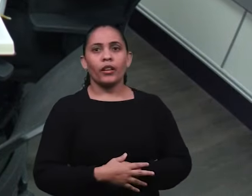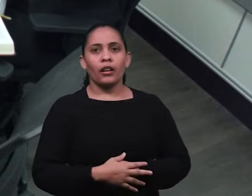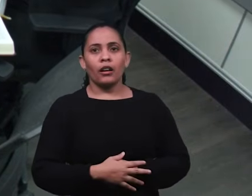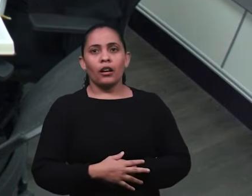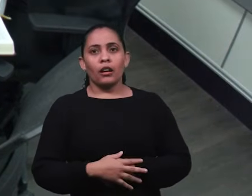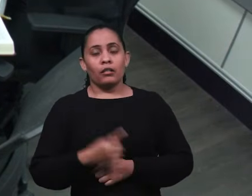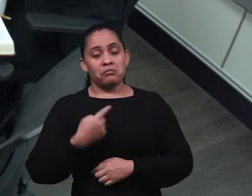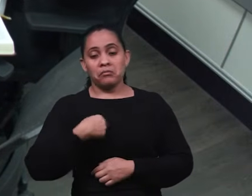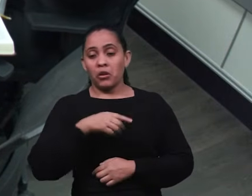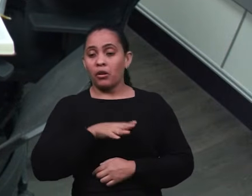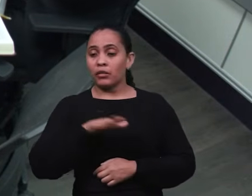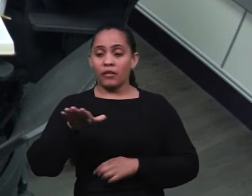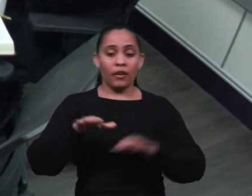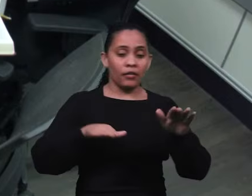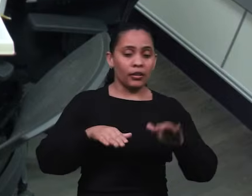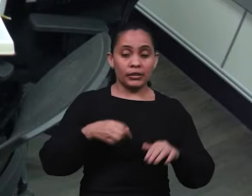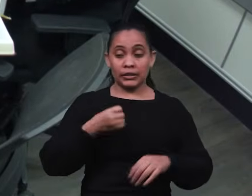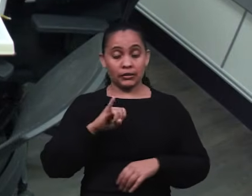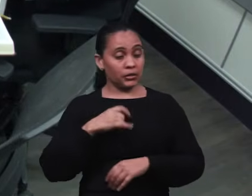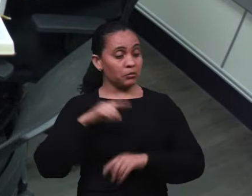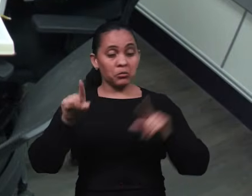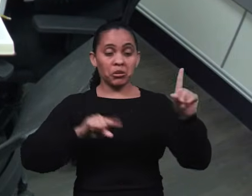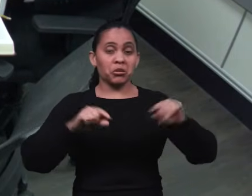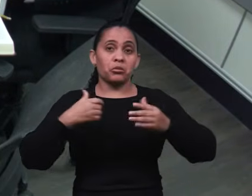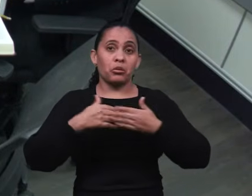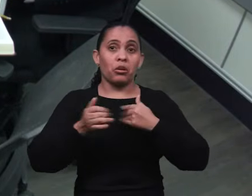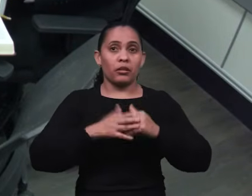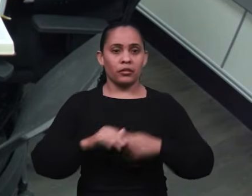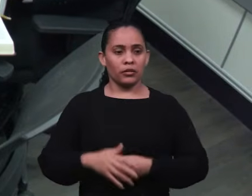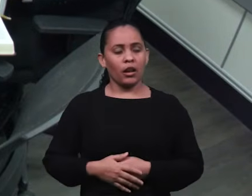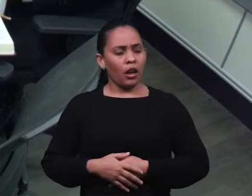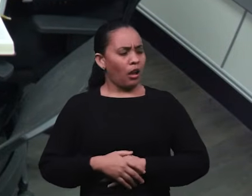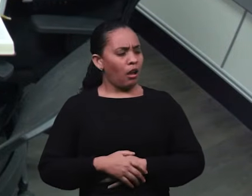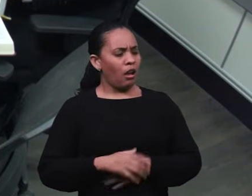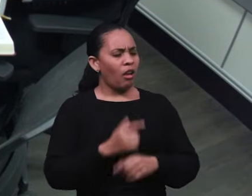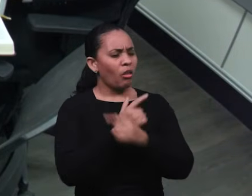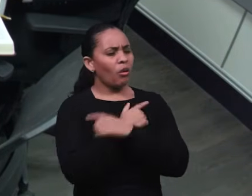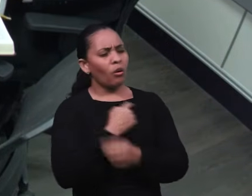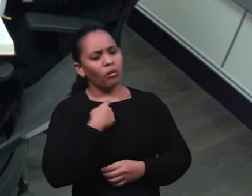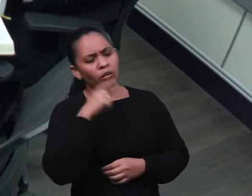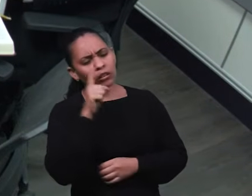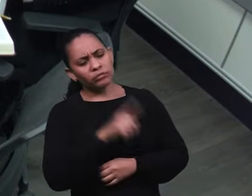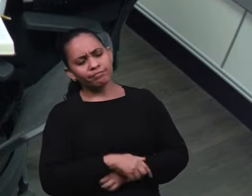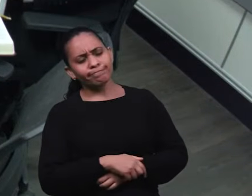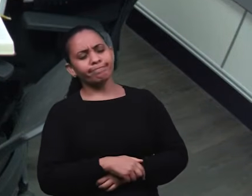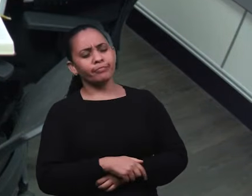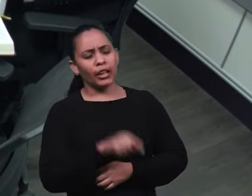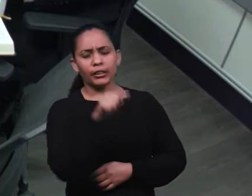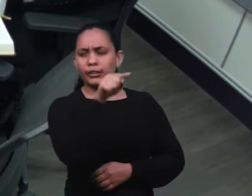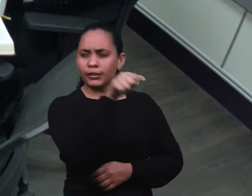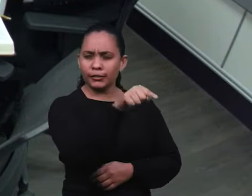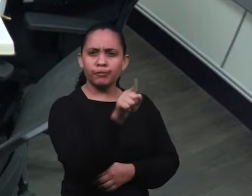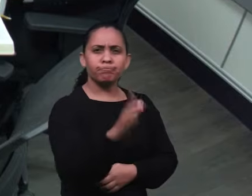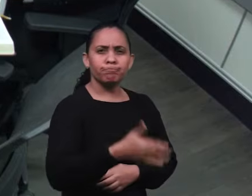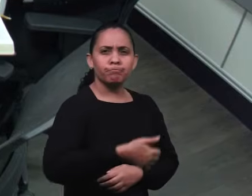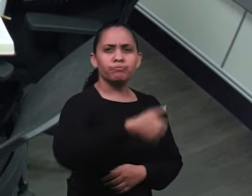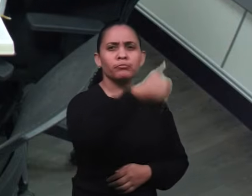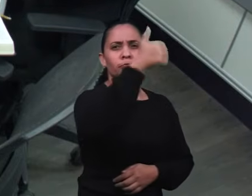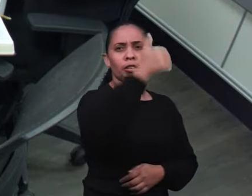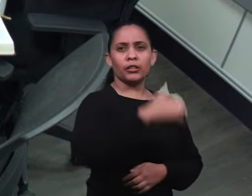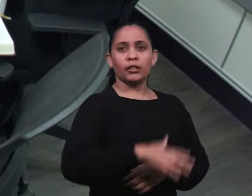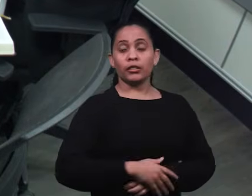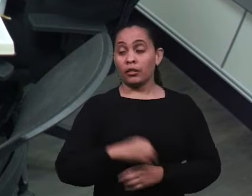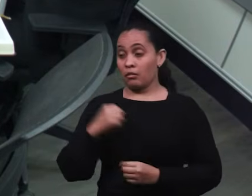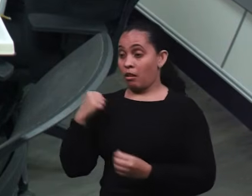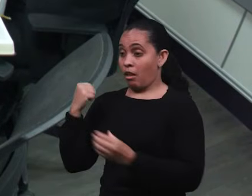se você for para a direita, eu vou para a esquerda, se for para a esquerda, eu vou para a direita. Aí Ló viu as campinas de Sodoma, né? Aqui que eu quero, né? Aqui que eu vou prosperar, né? Maravilha. Aí ele